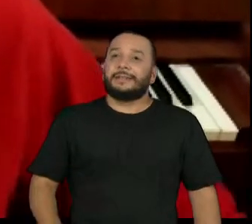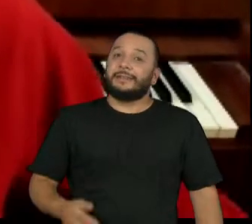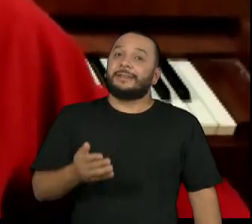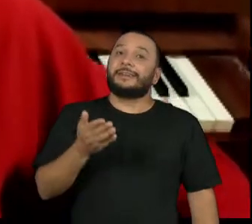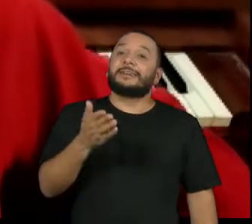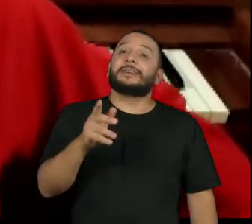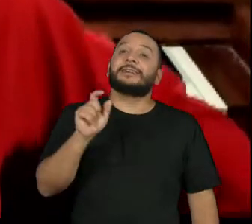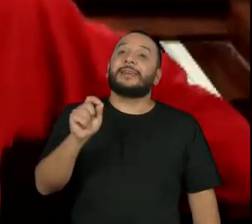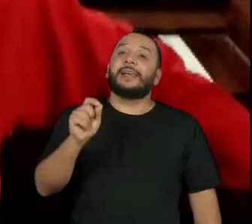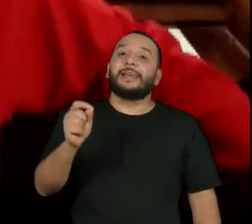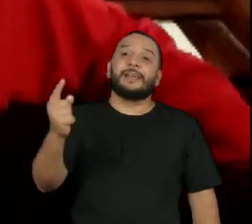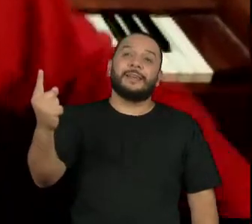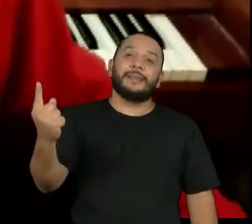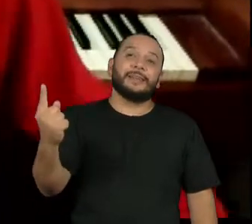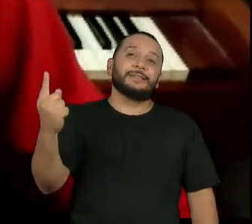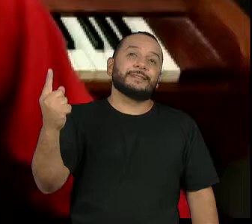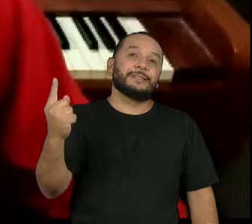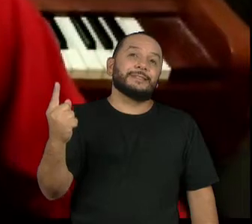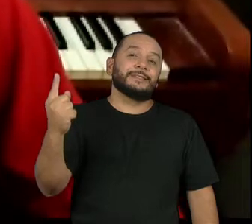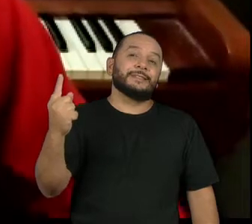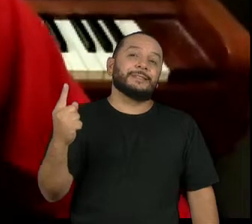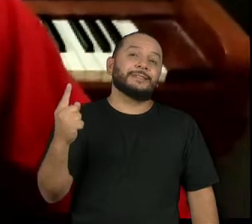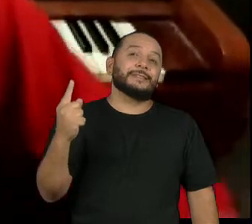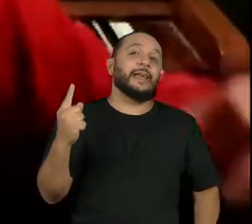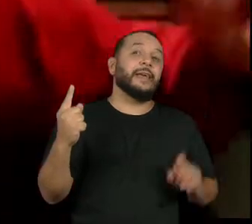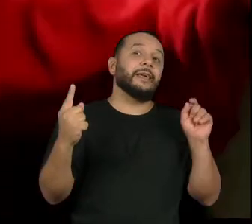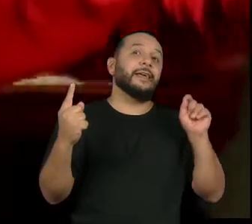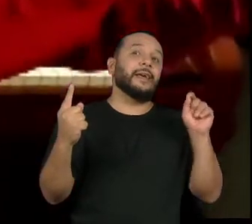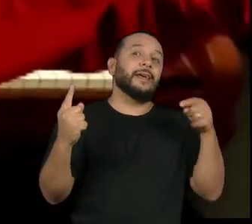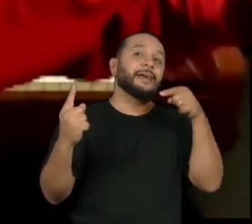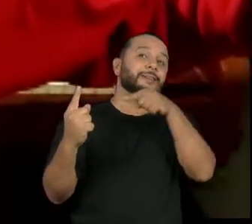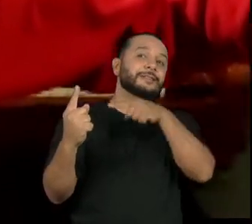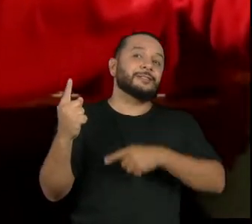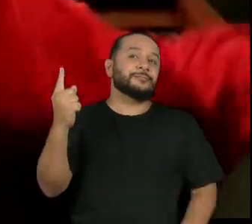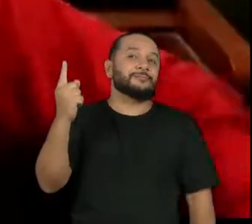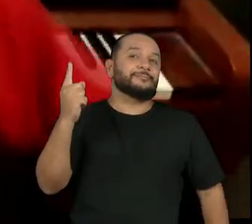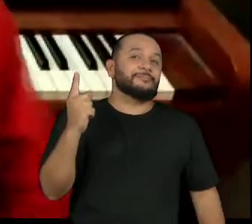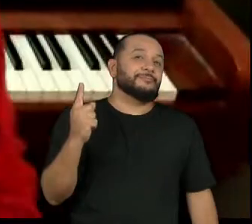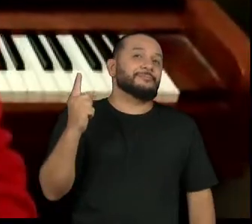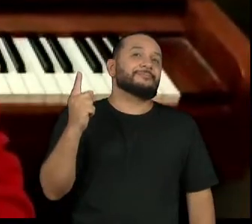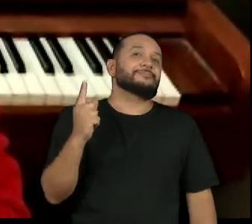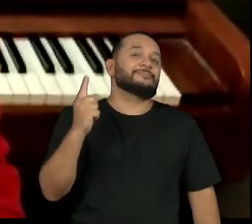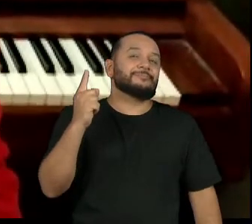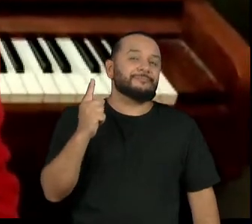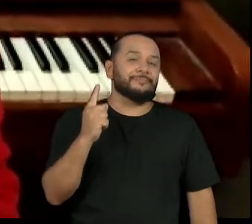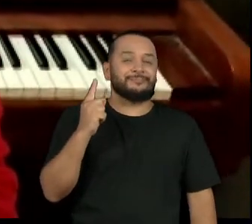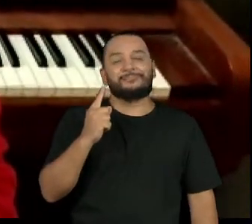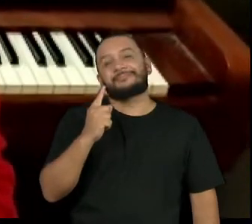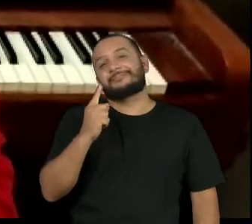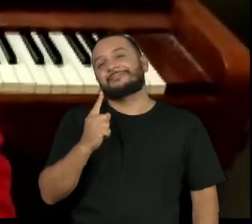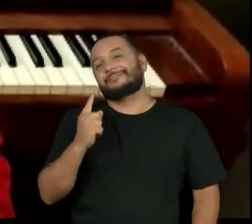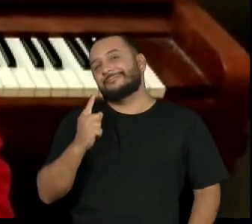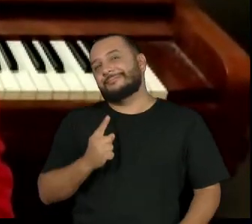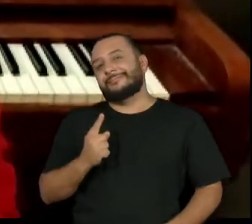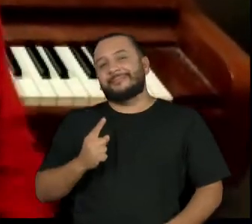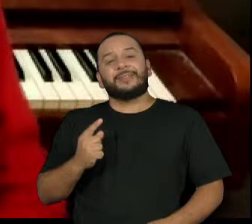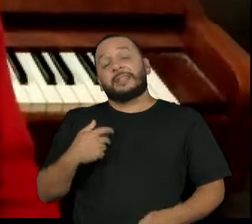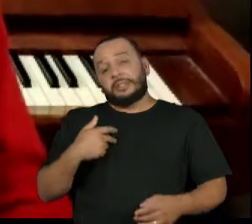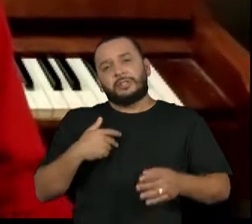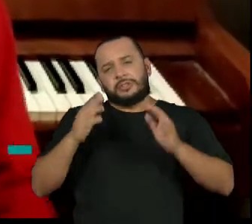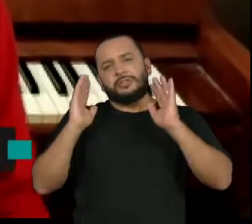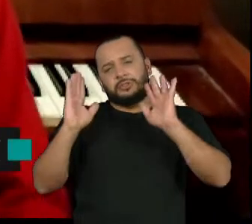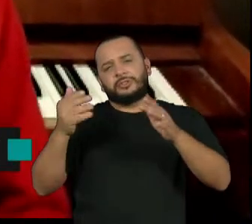de lá? Ui, quem vem de lá? Salve o capacete de São Jorge,